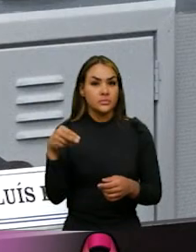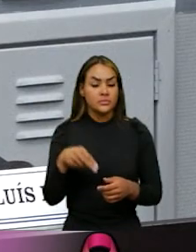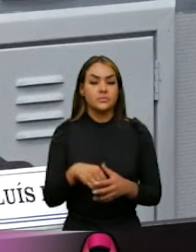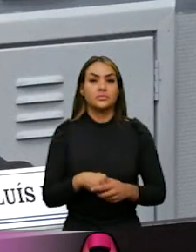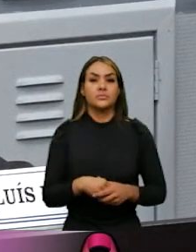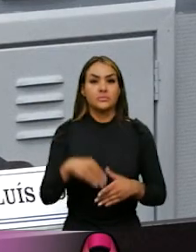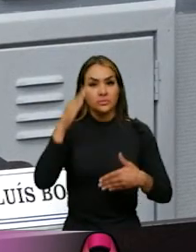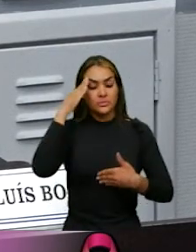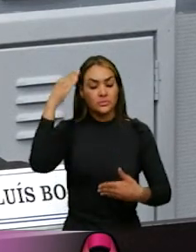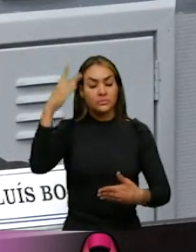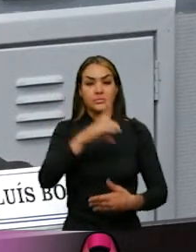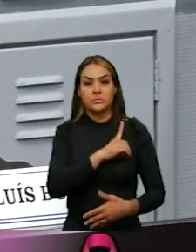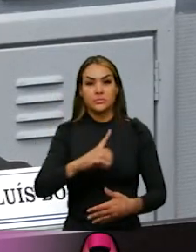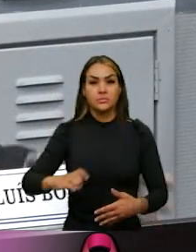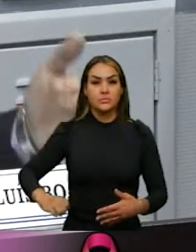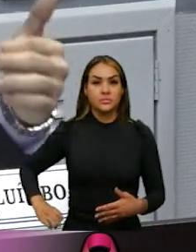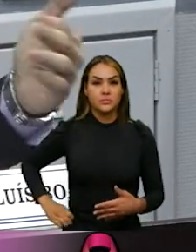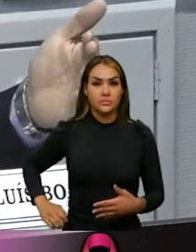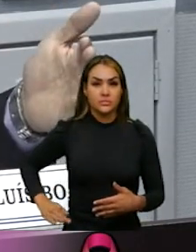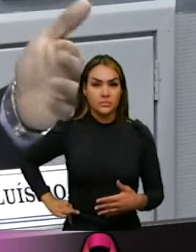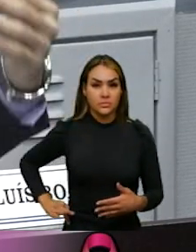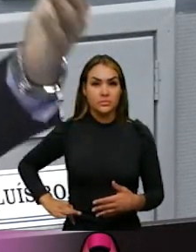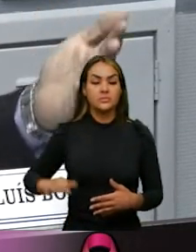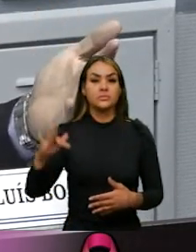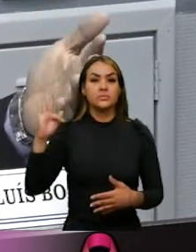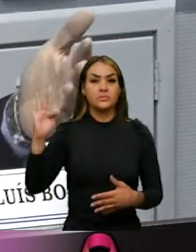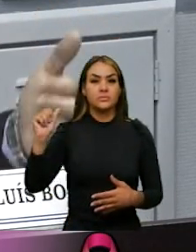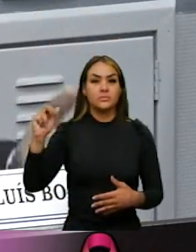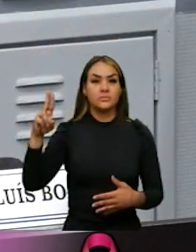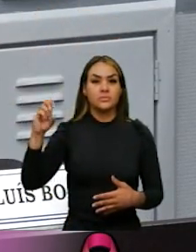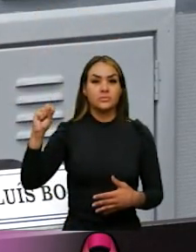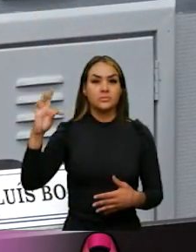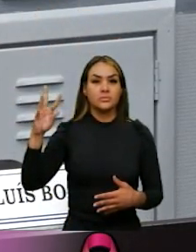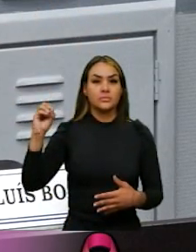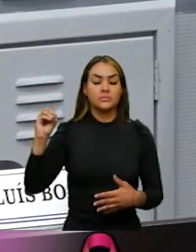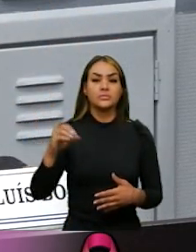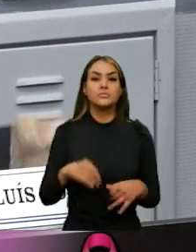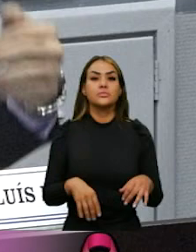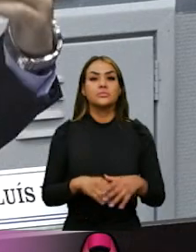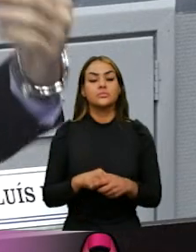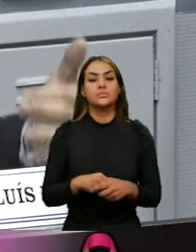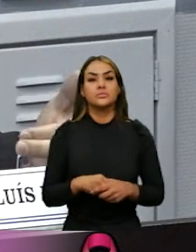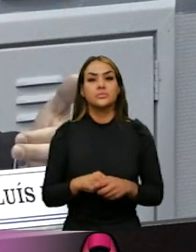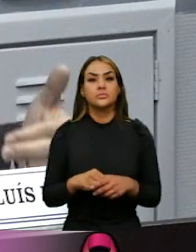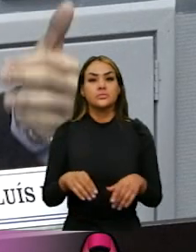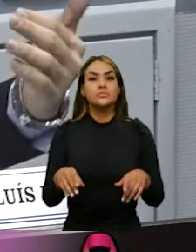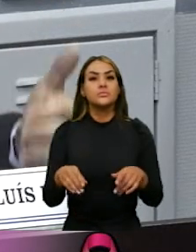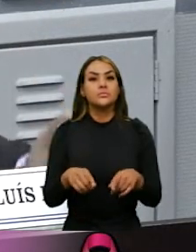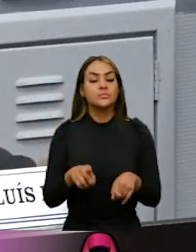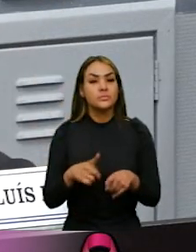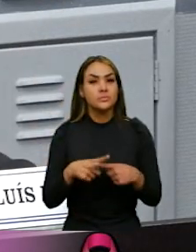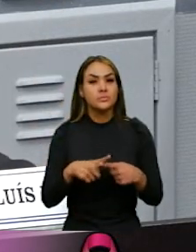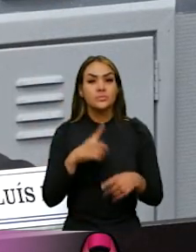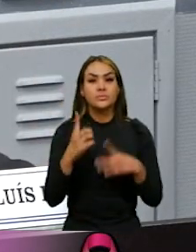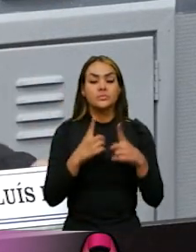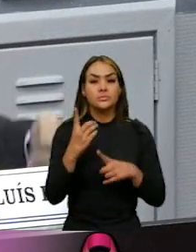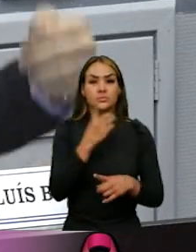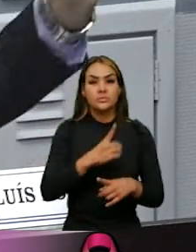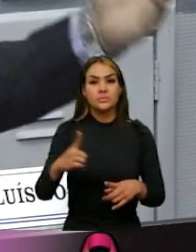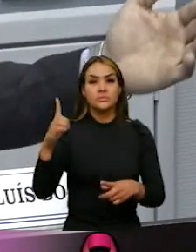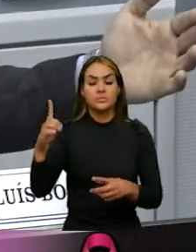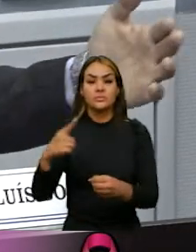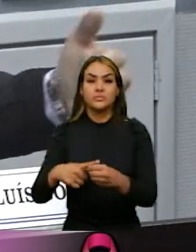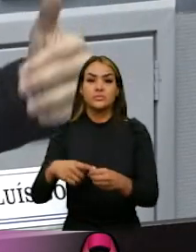também ao deputado federal Fausto Pinato, que ali, quando nós estivemos ali em Brasília, nos recebeu, o vereador